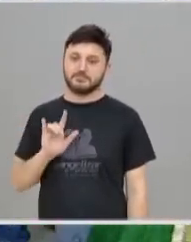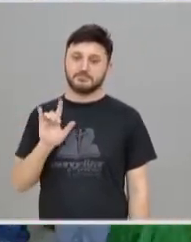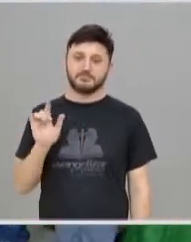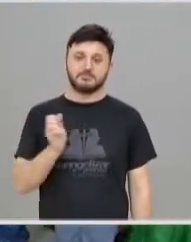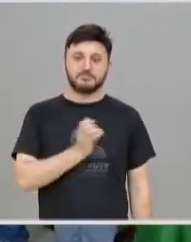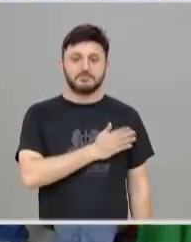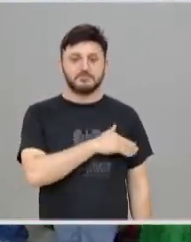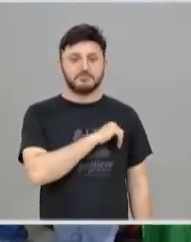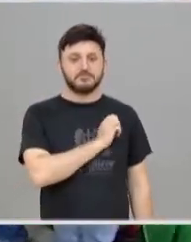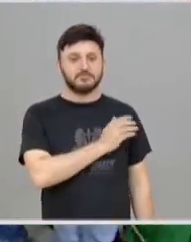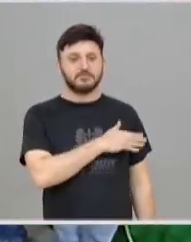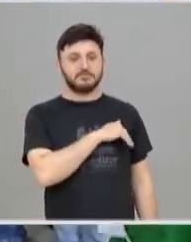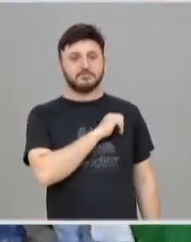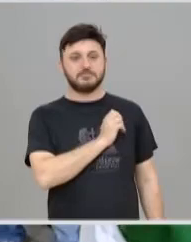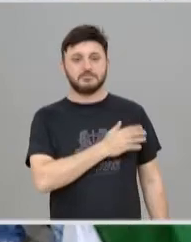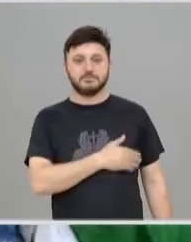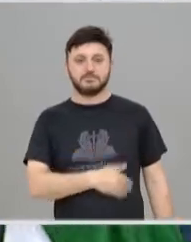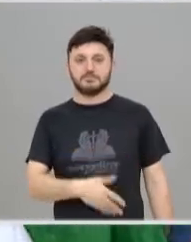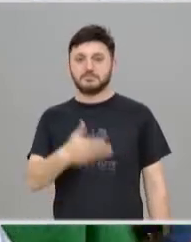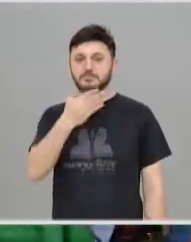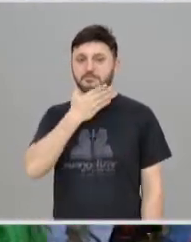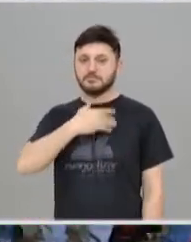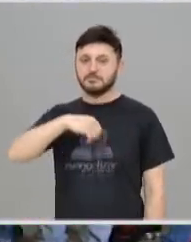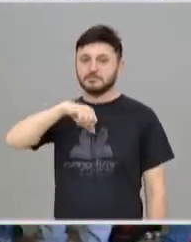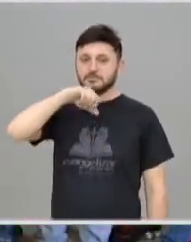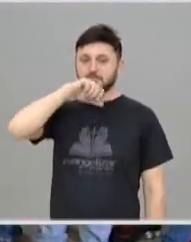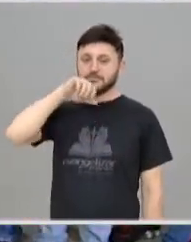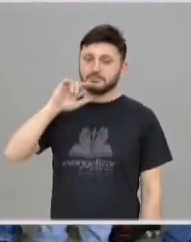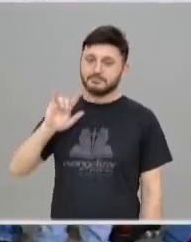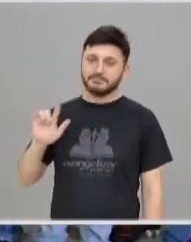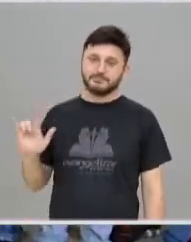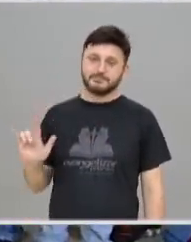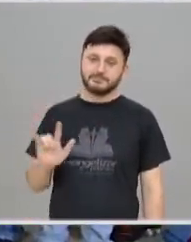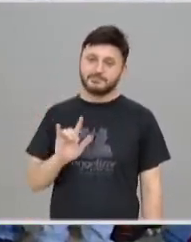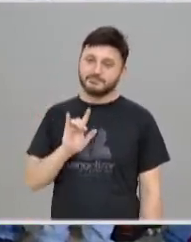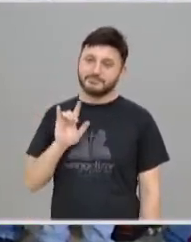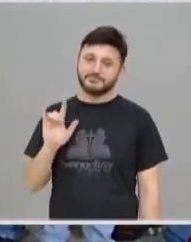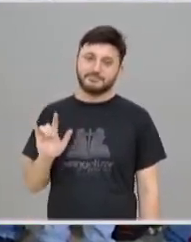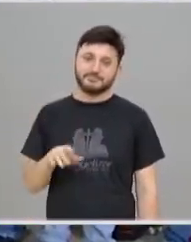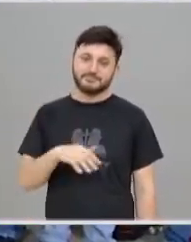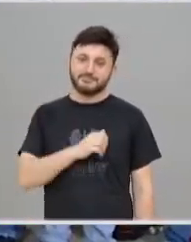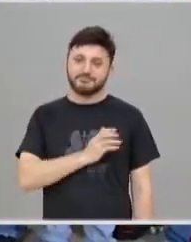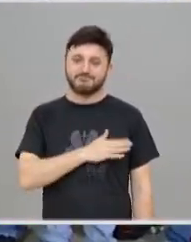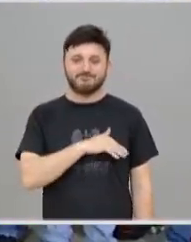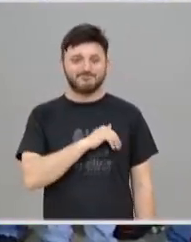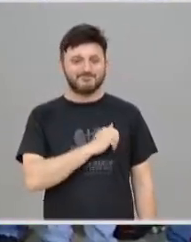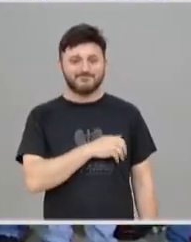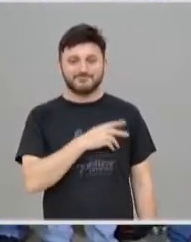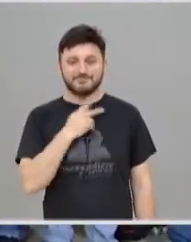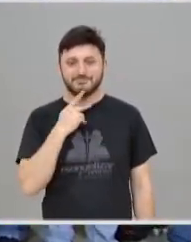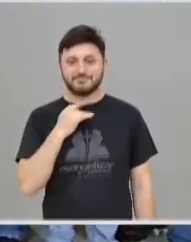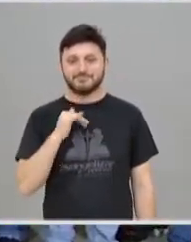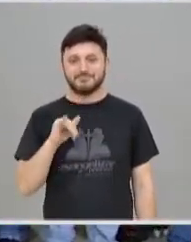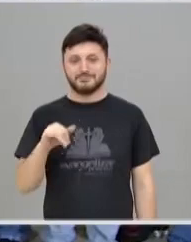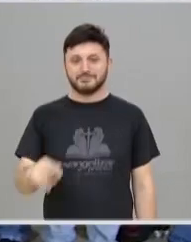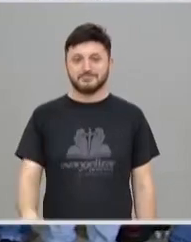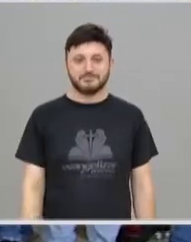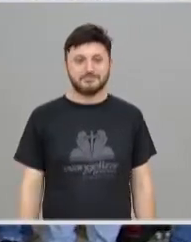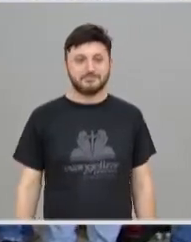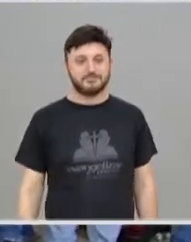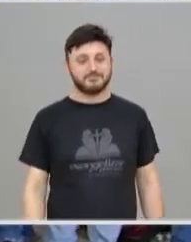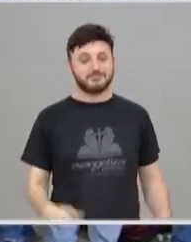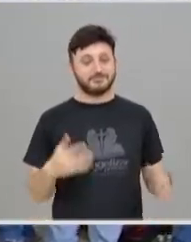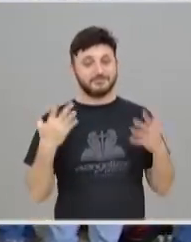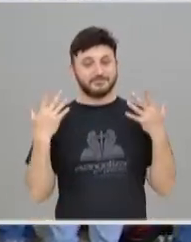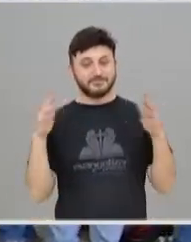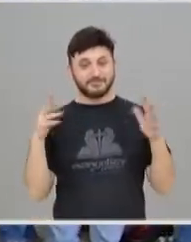coração. Eu te amo, ó Pai, de todo o coração. Uma salva